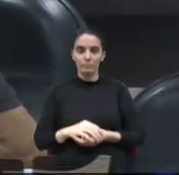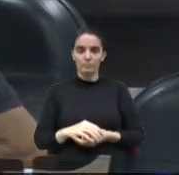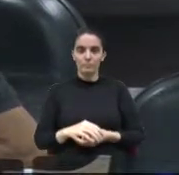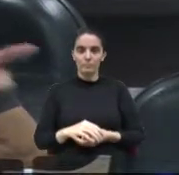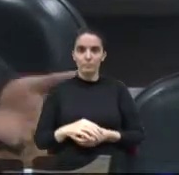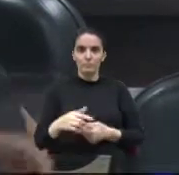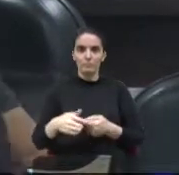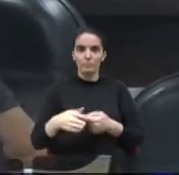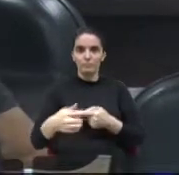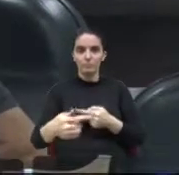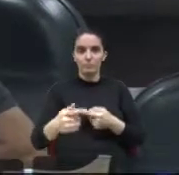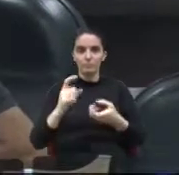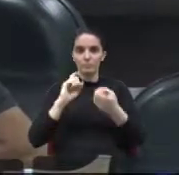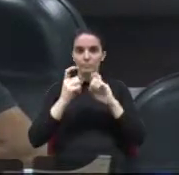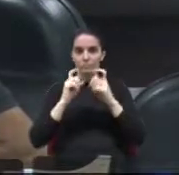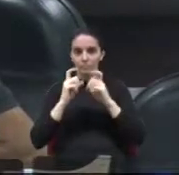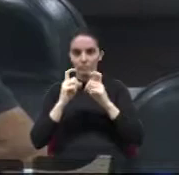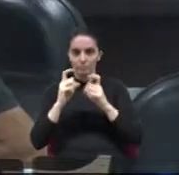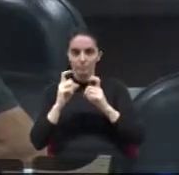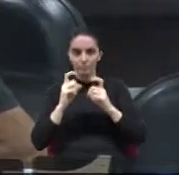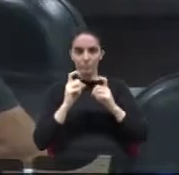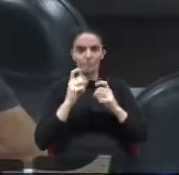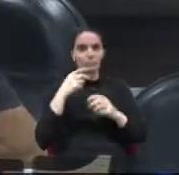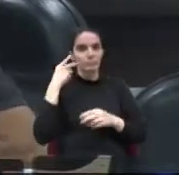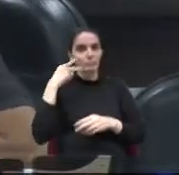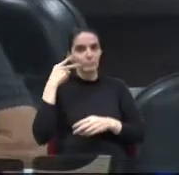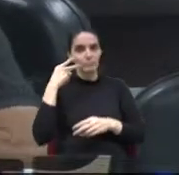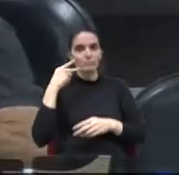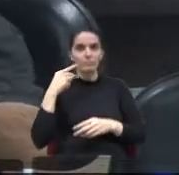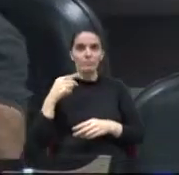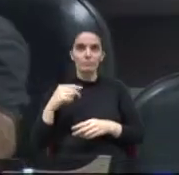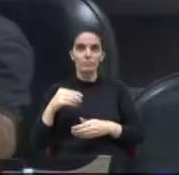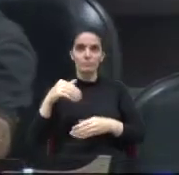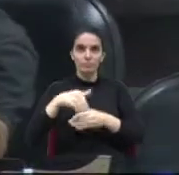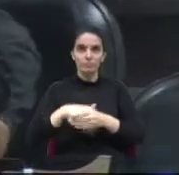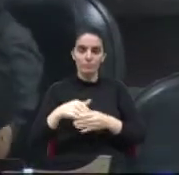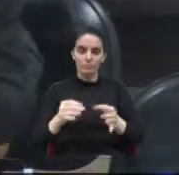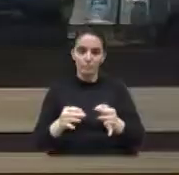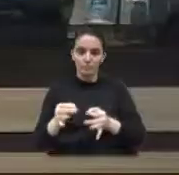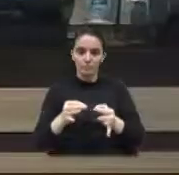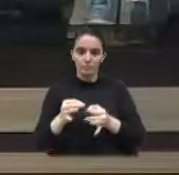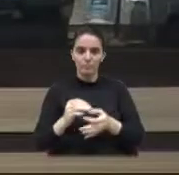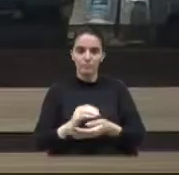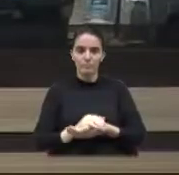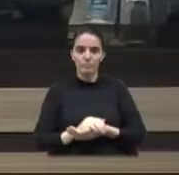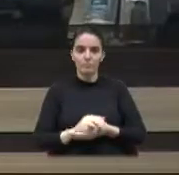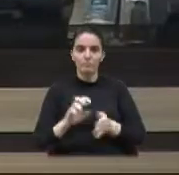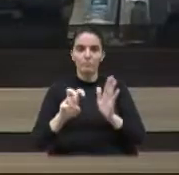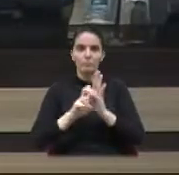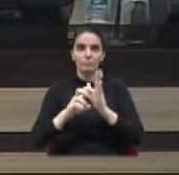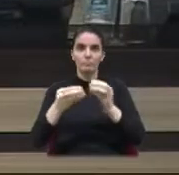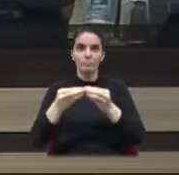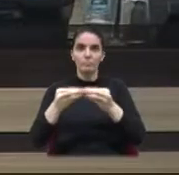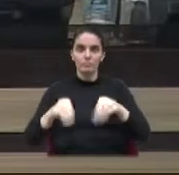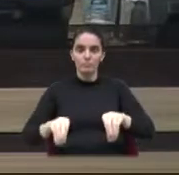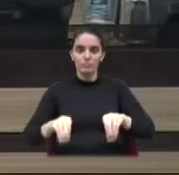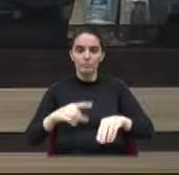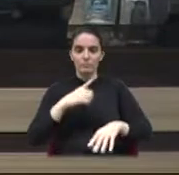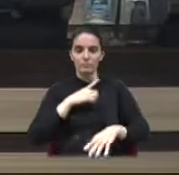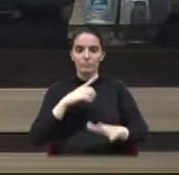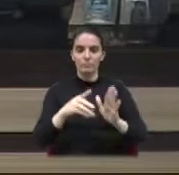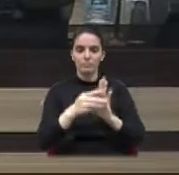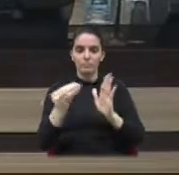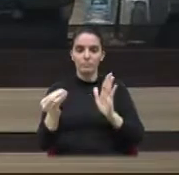possível, os novos vereadores pudessem deliberar para podermos votar o projeto. Obrigado, senhor presidente. O item 5 está prejudicado pela apresentação